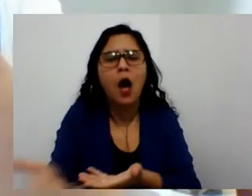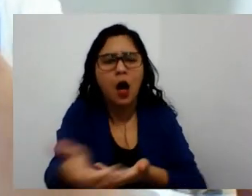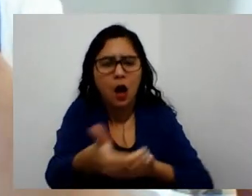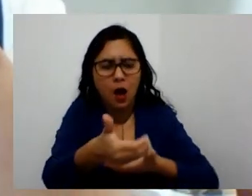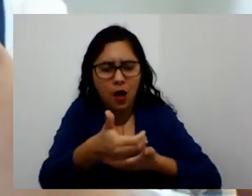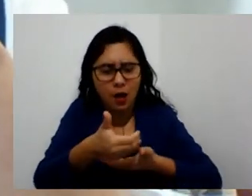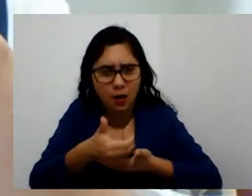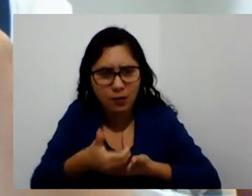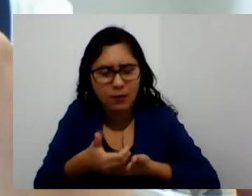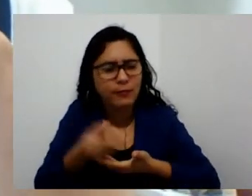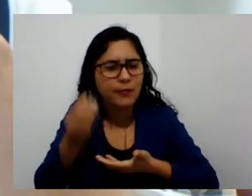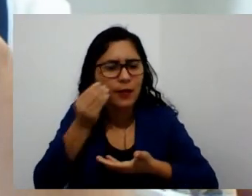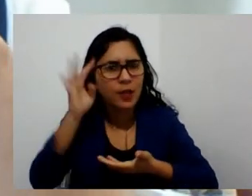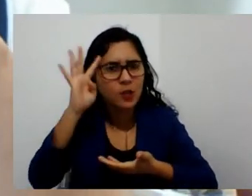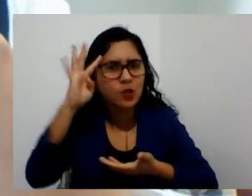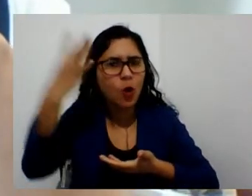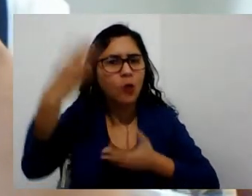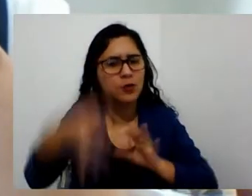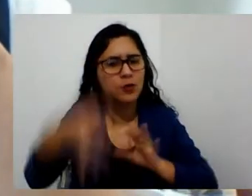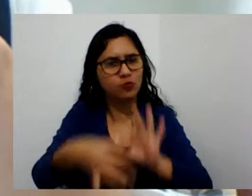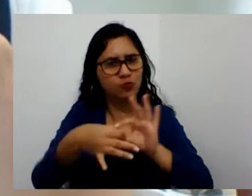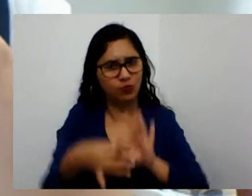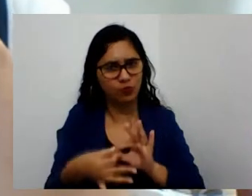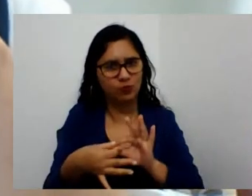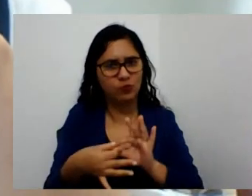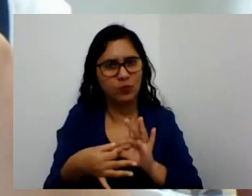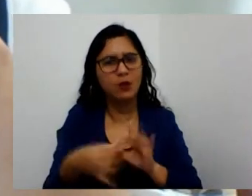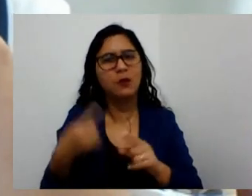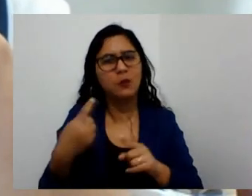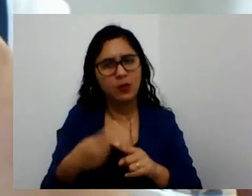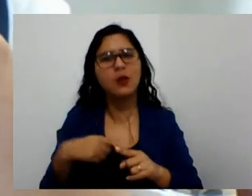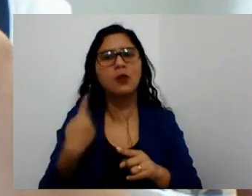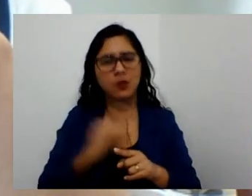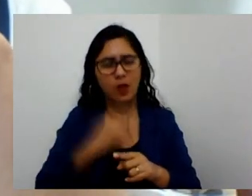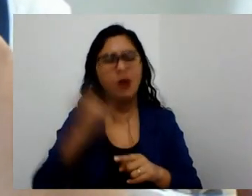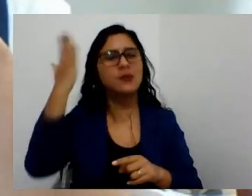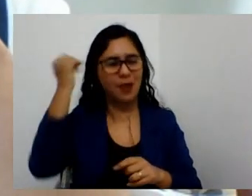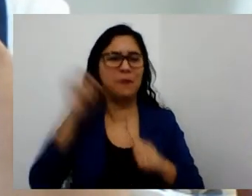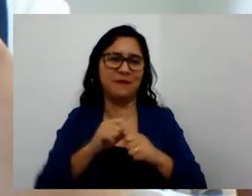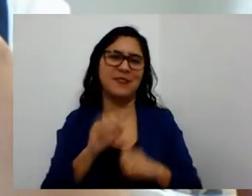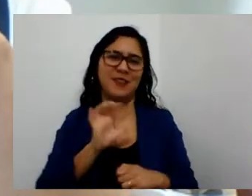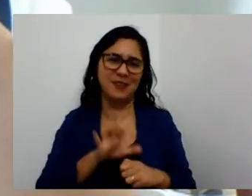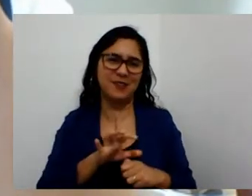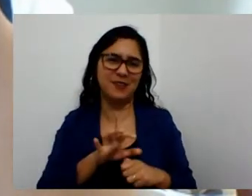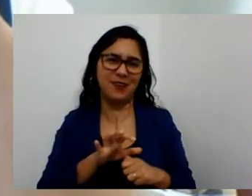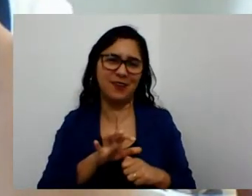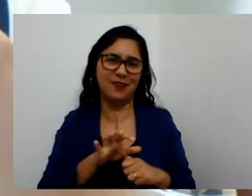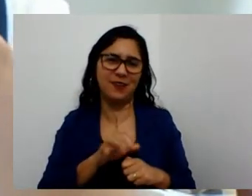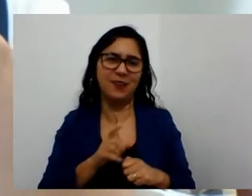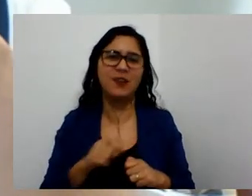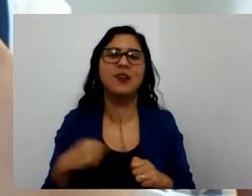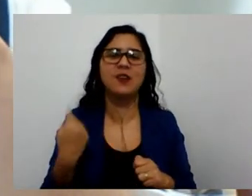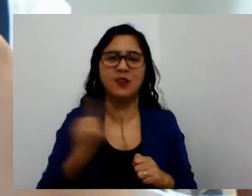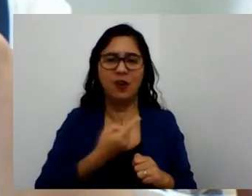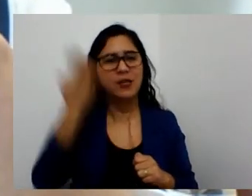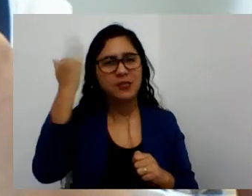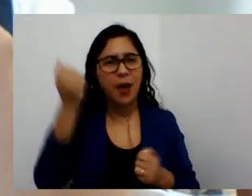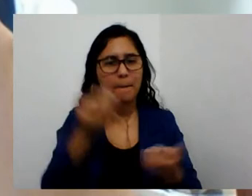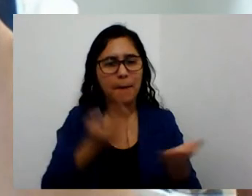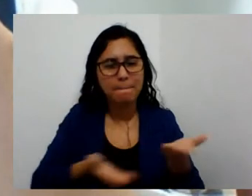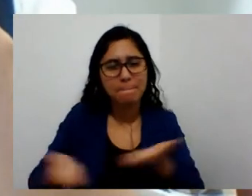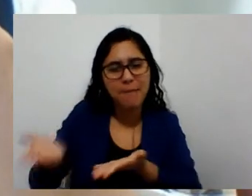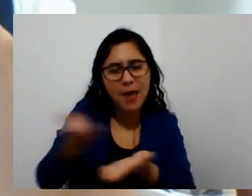uma solução conjunta. Porque isso nós sabemos fazer. Nós sabemos mediar